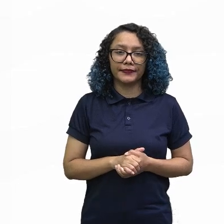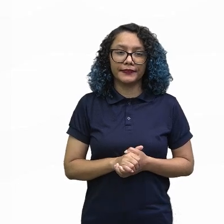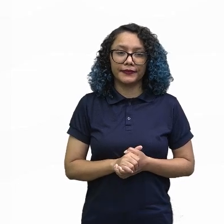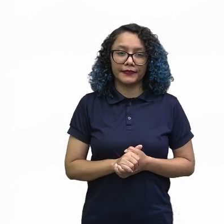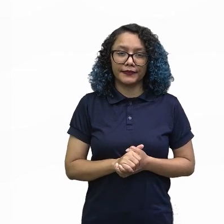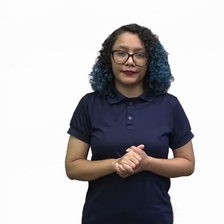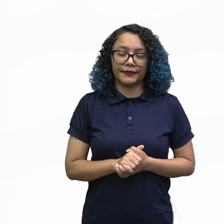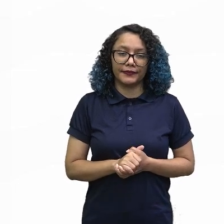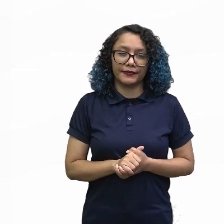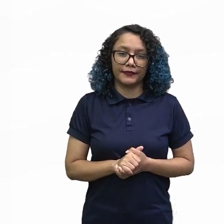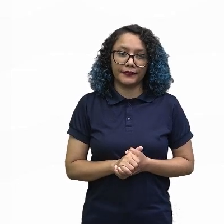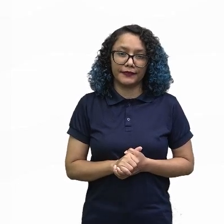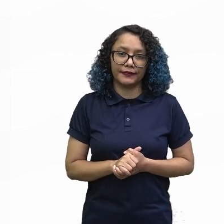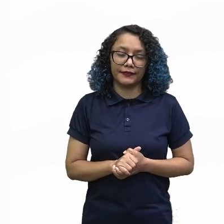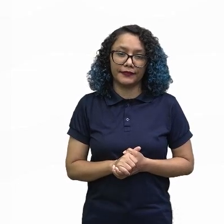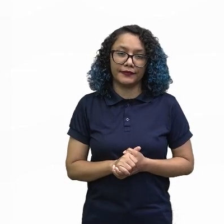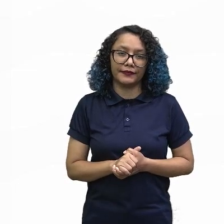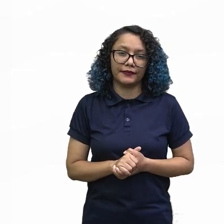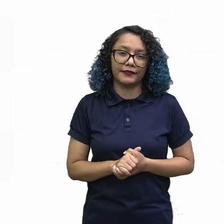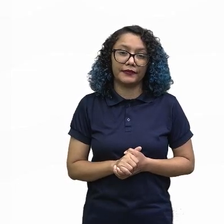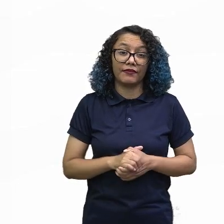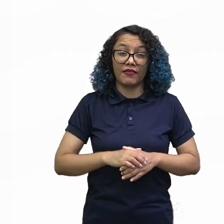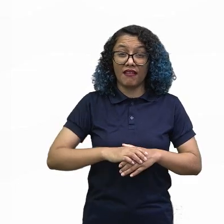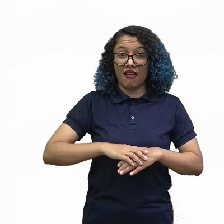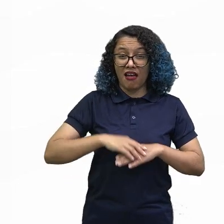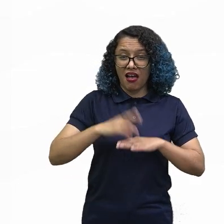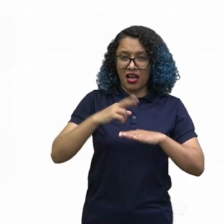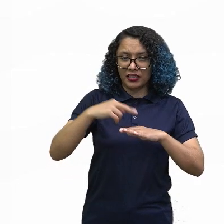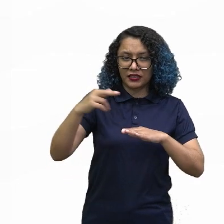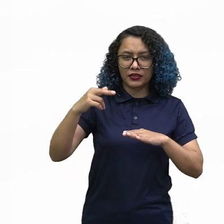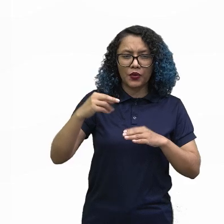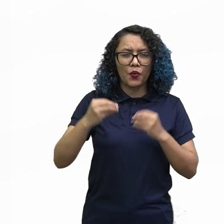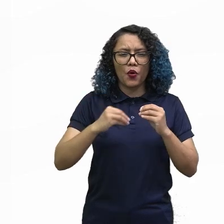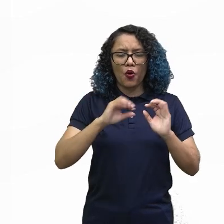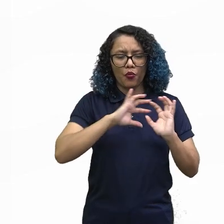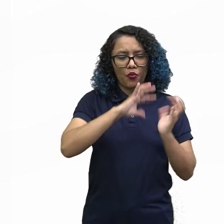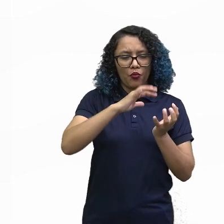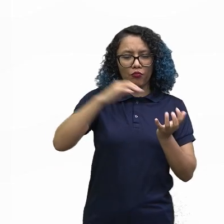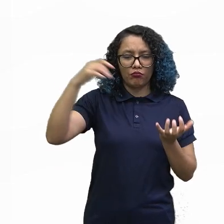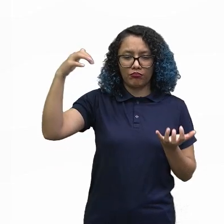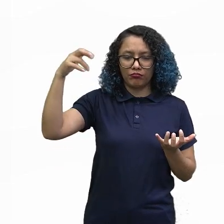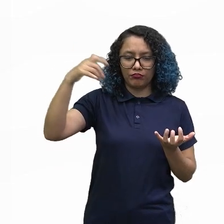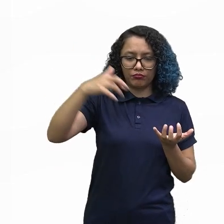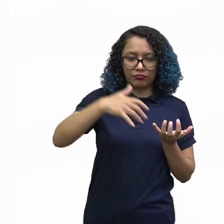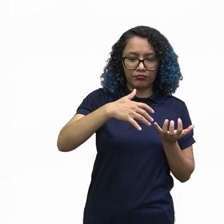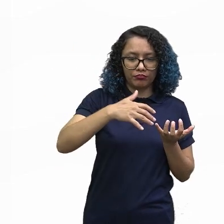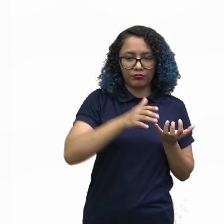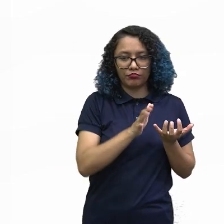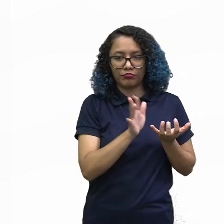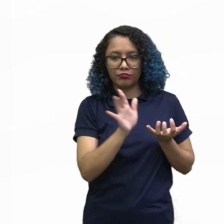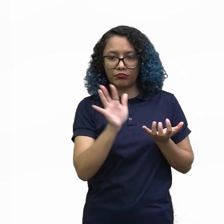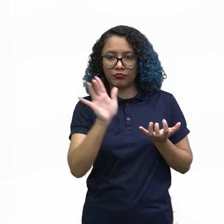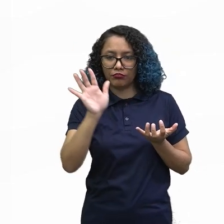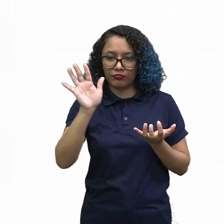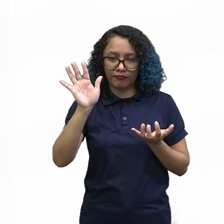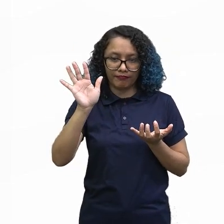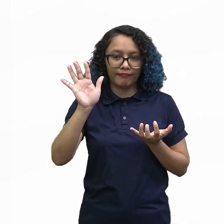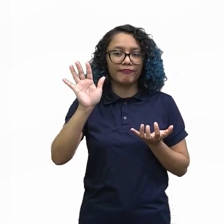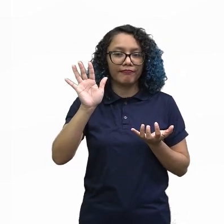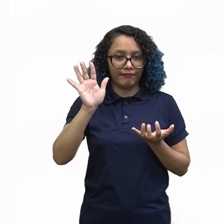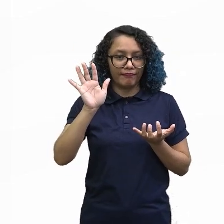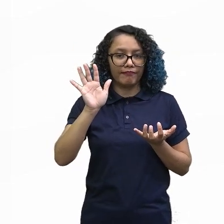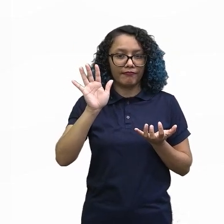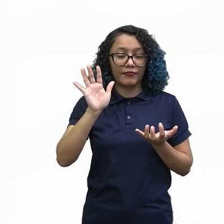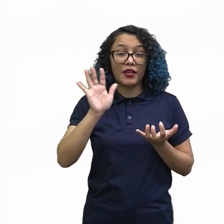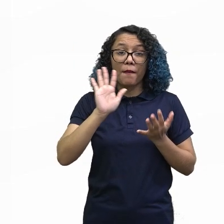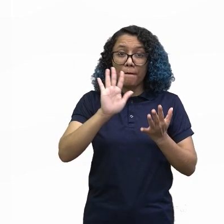ao nosso planeta, ela é refletida e retorna diretamente para o espaço.